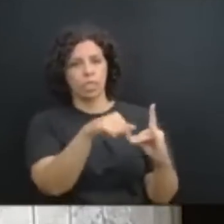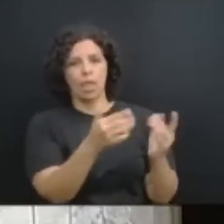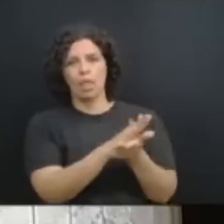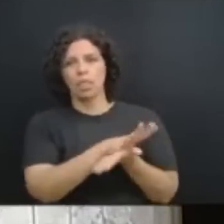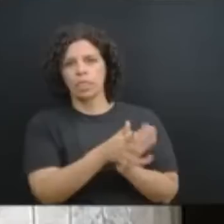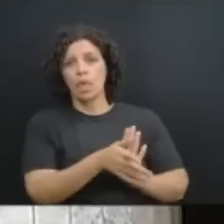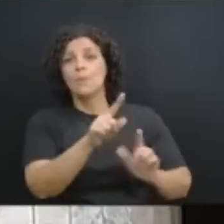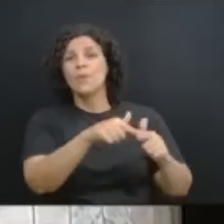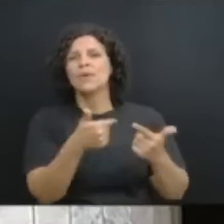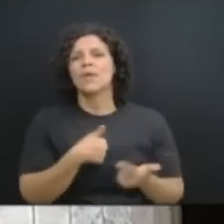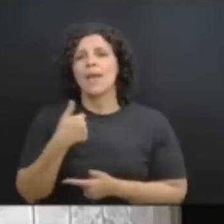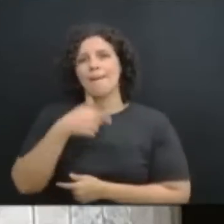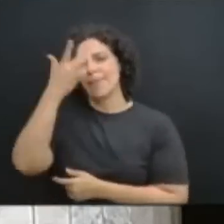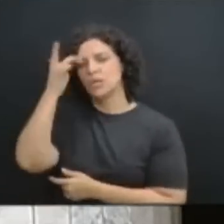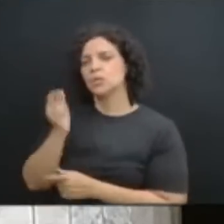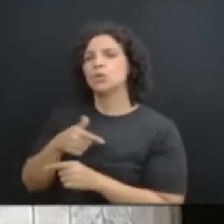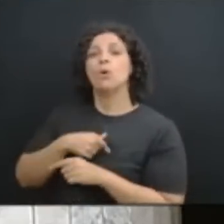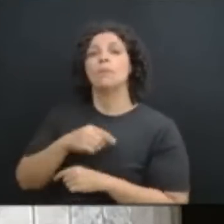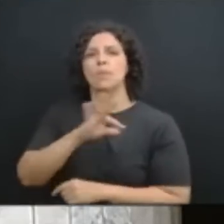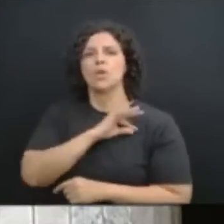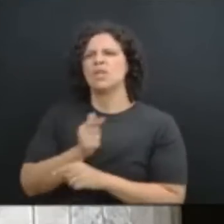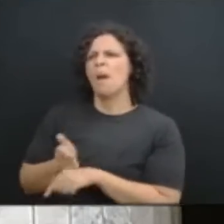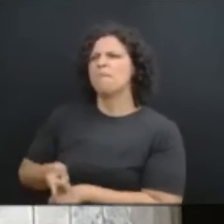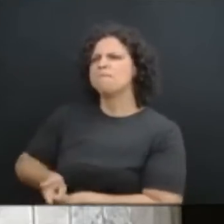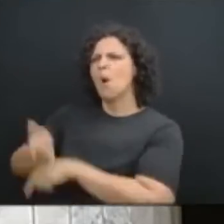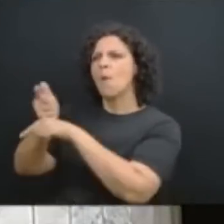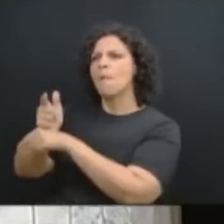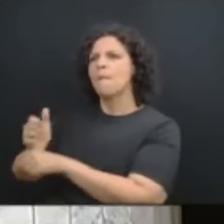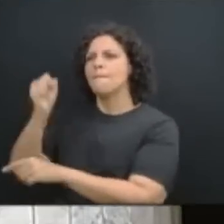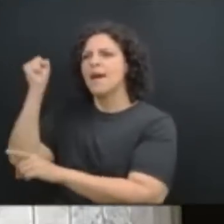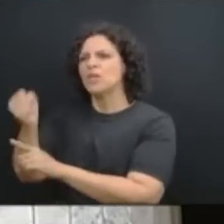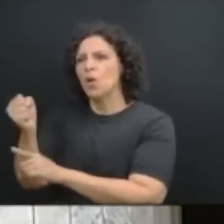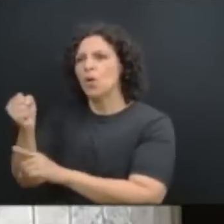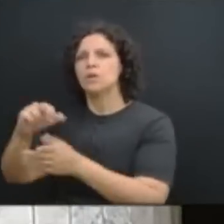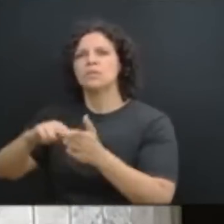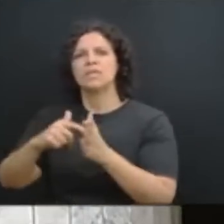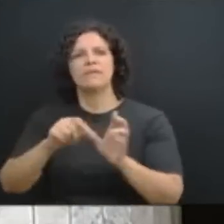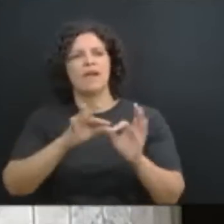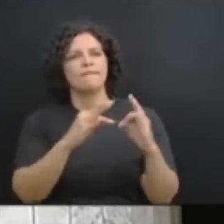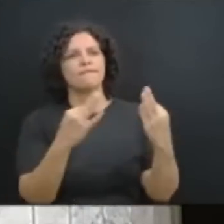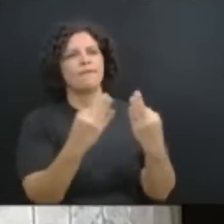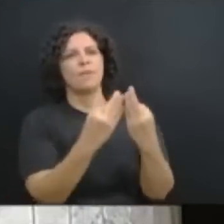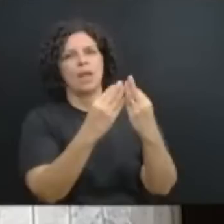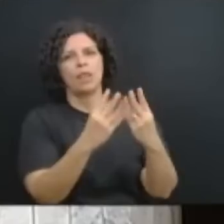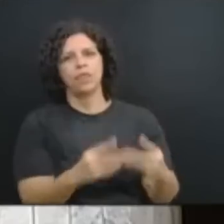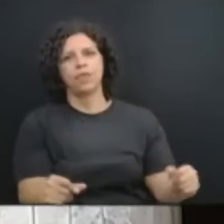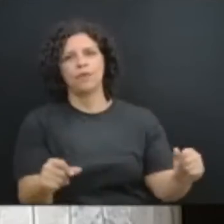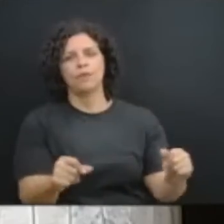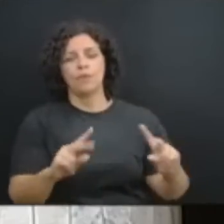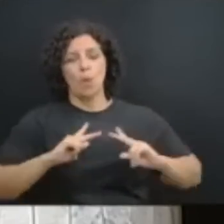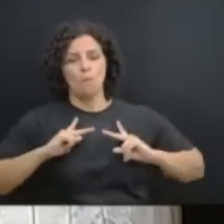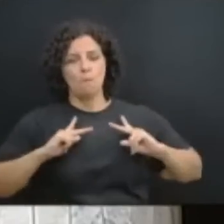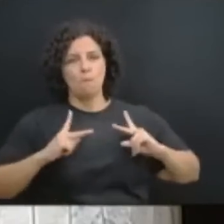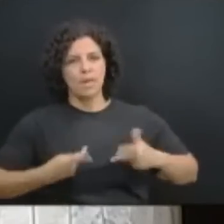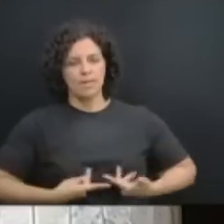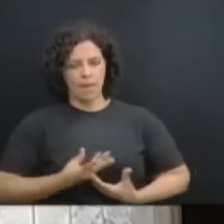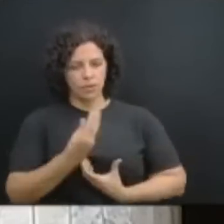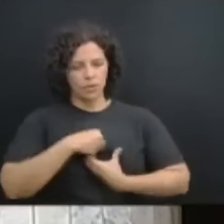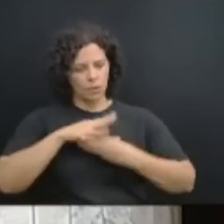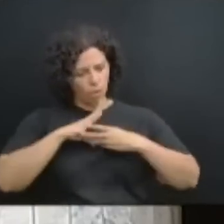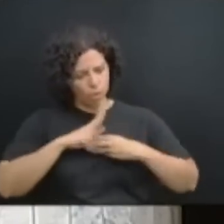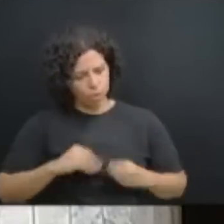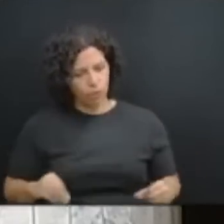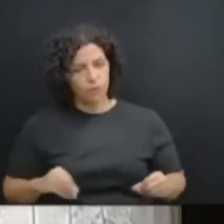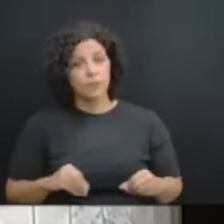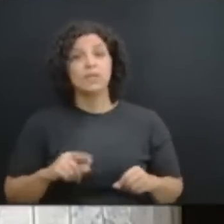despedaçada. Quando uma pessoa morre, morre a humanidade inteira. Assim como se salva uma vida,